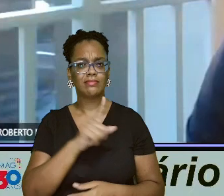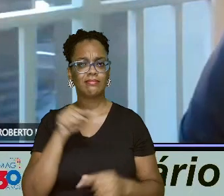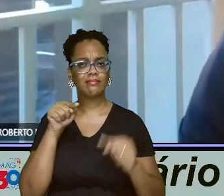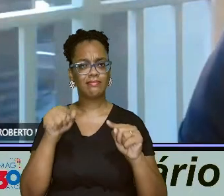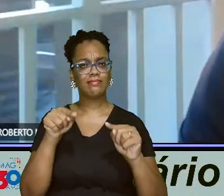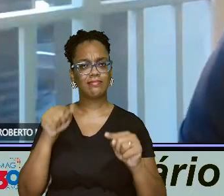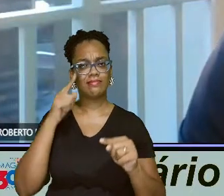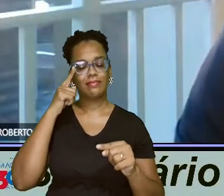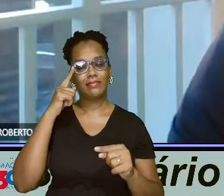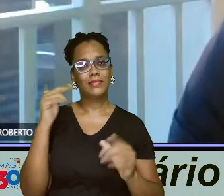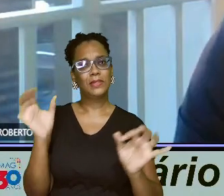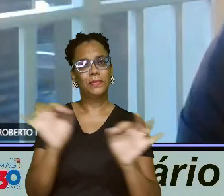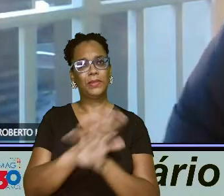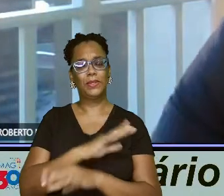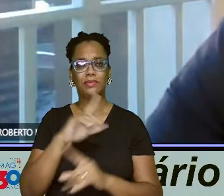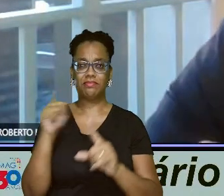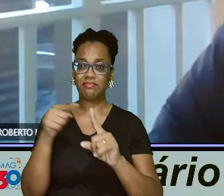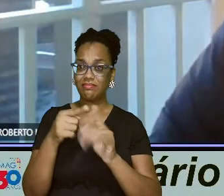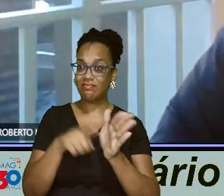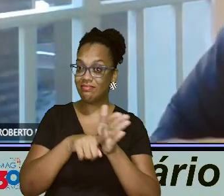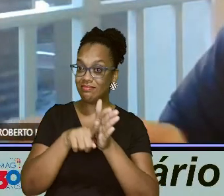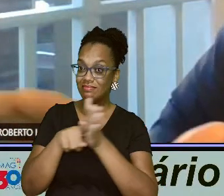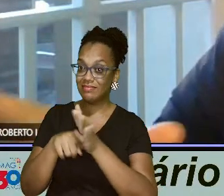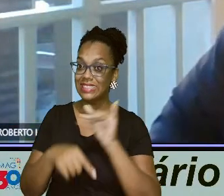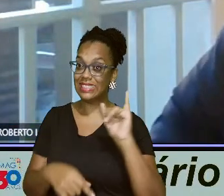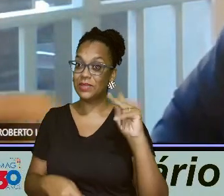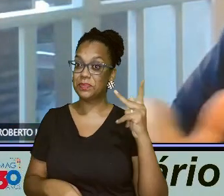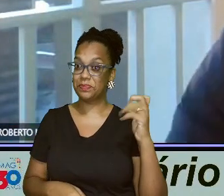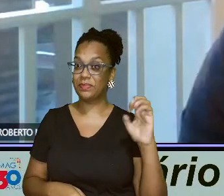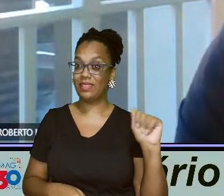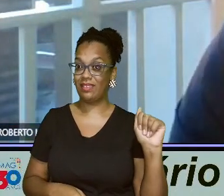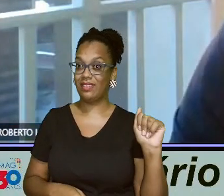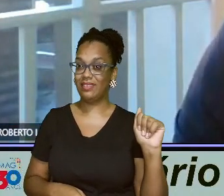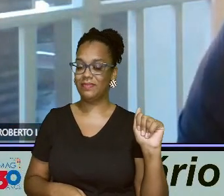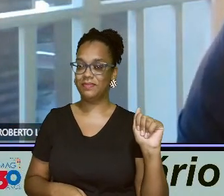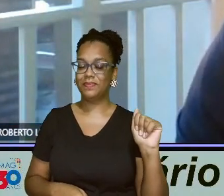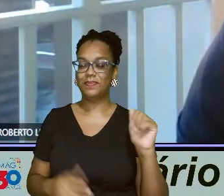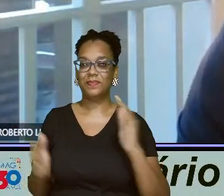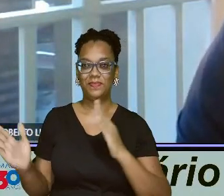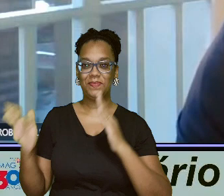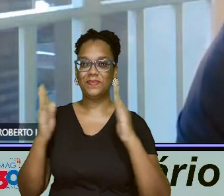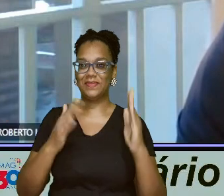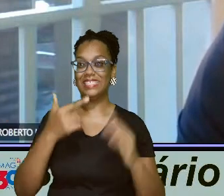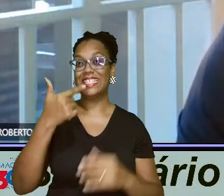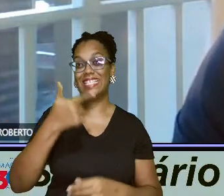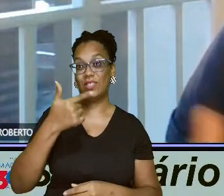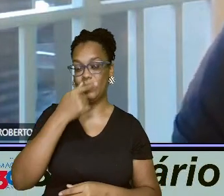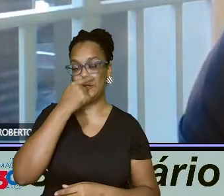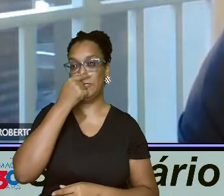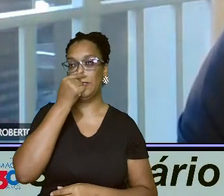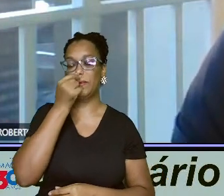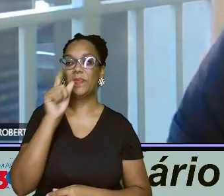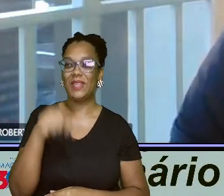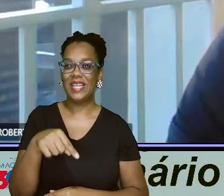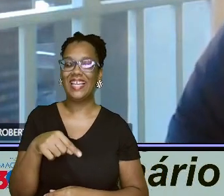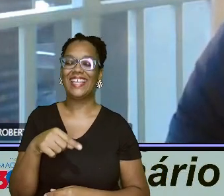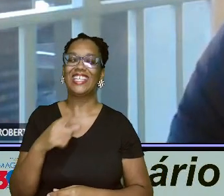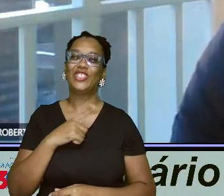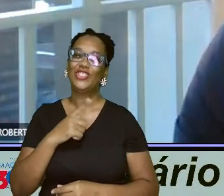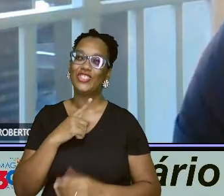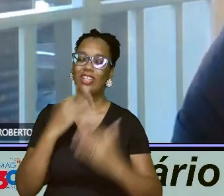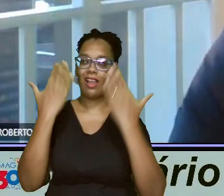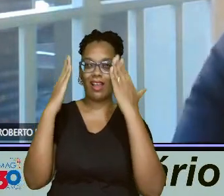de acordo com o estudo do IPEA. É, e essa é a segunda fase que nós tínhamos de análise